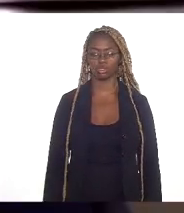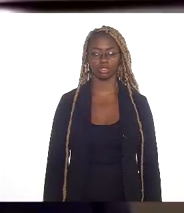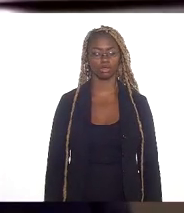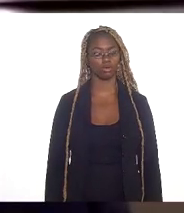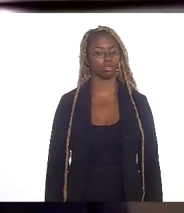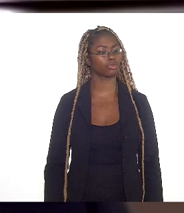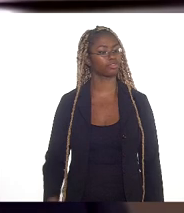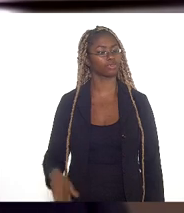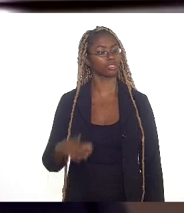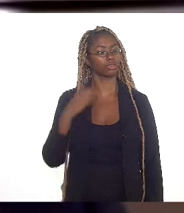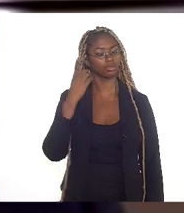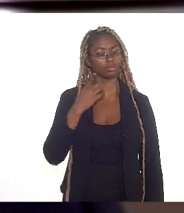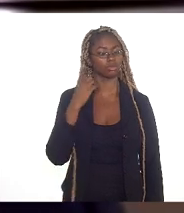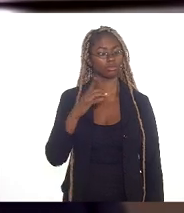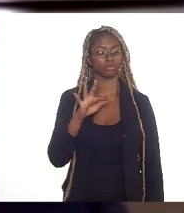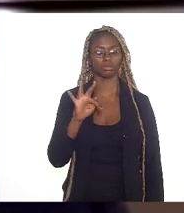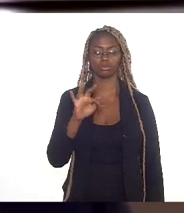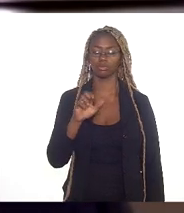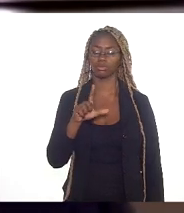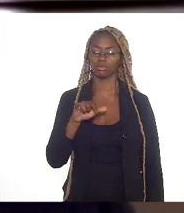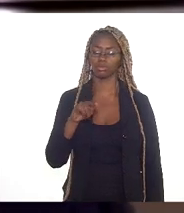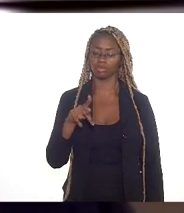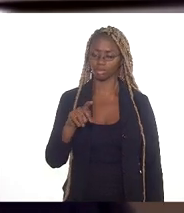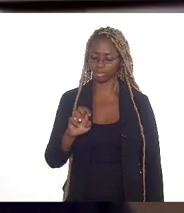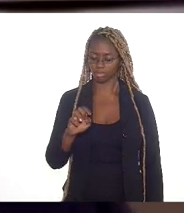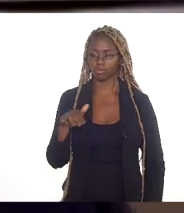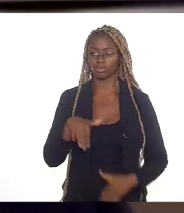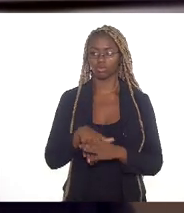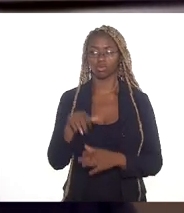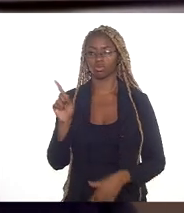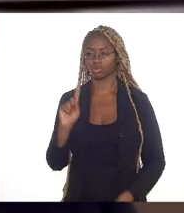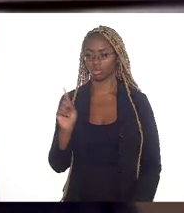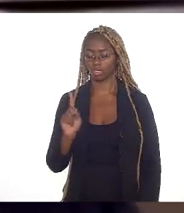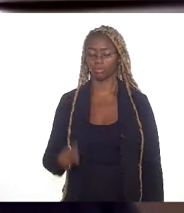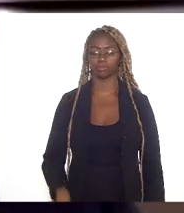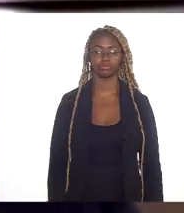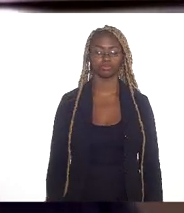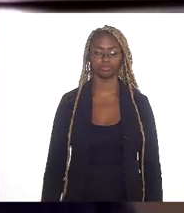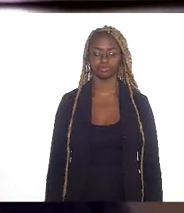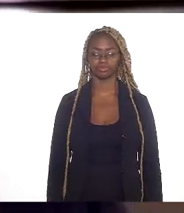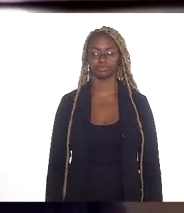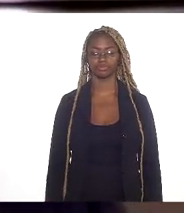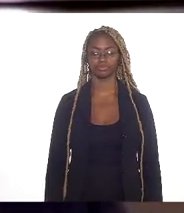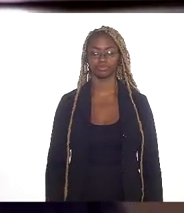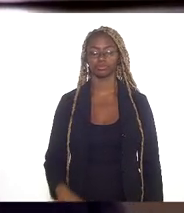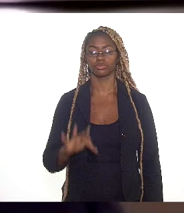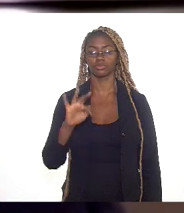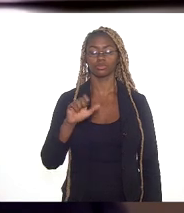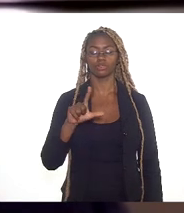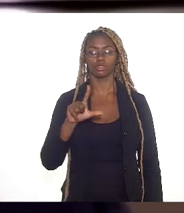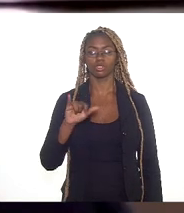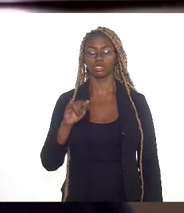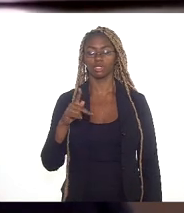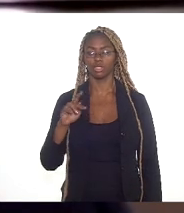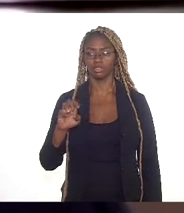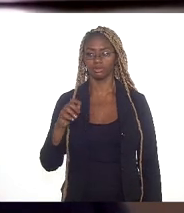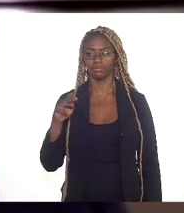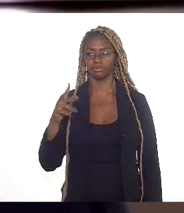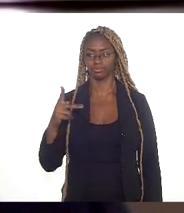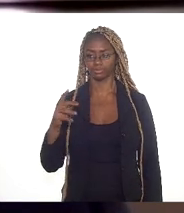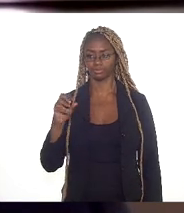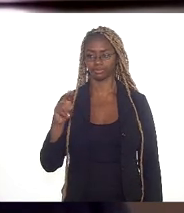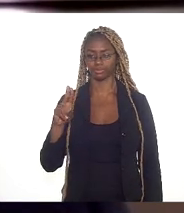Felipe Soares. Votou não no grupo. Deputado Felipe Pobel. Não no